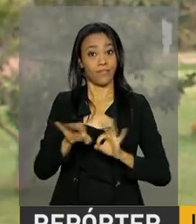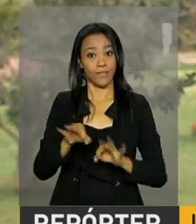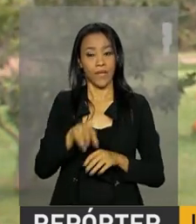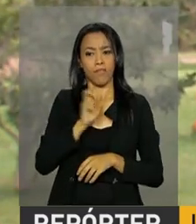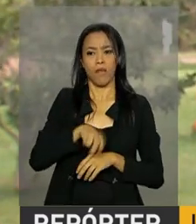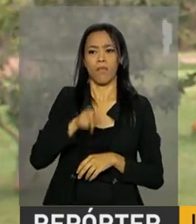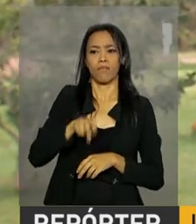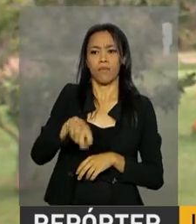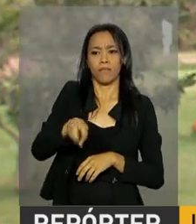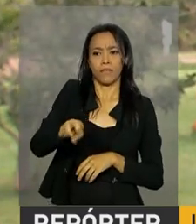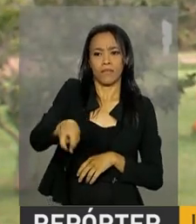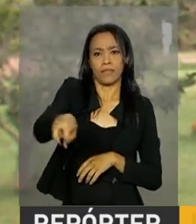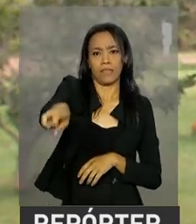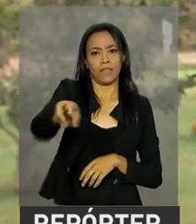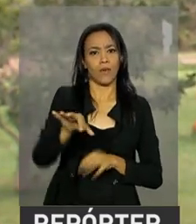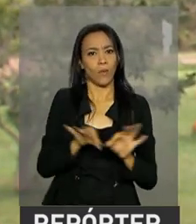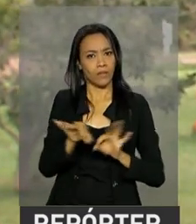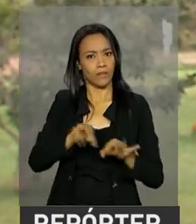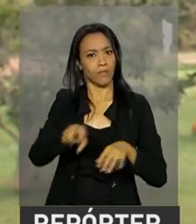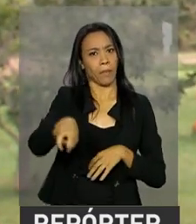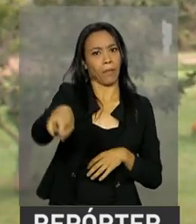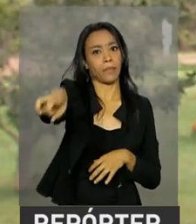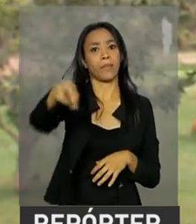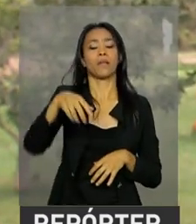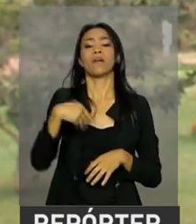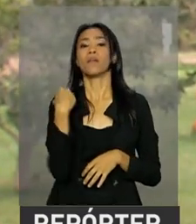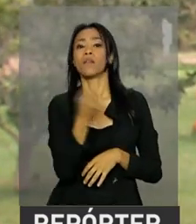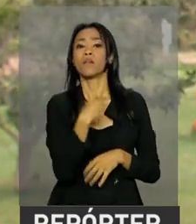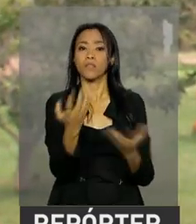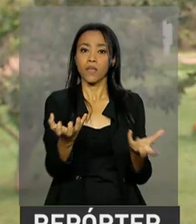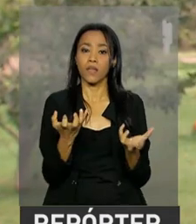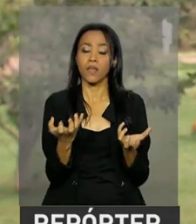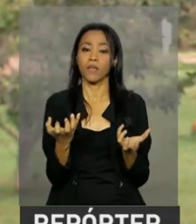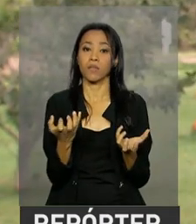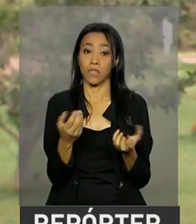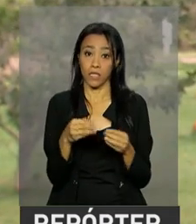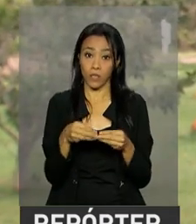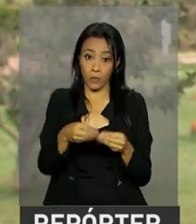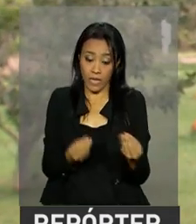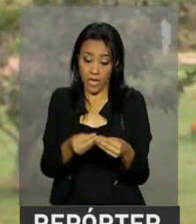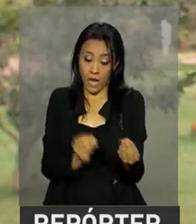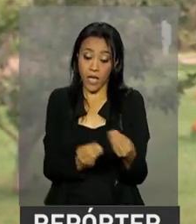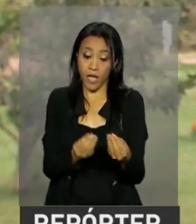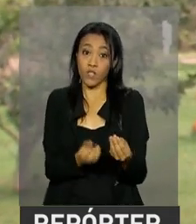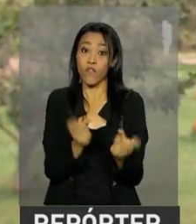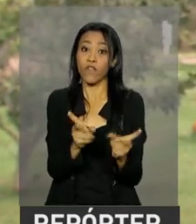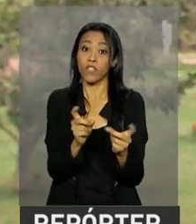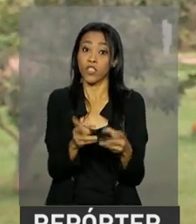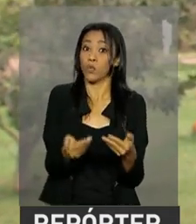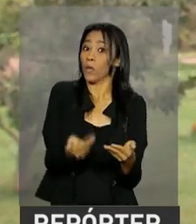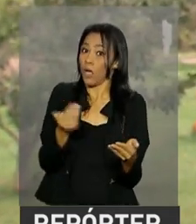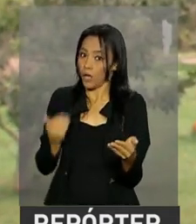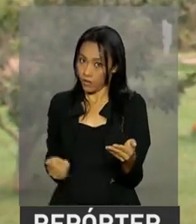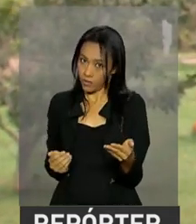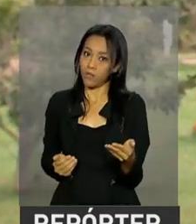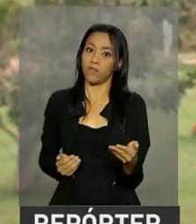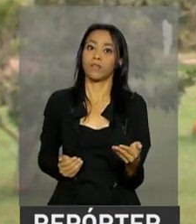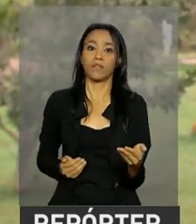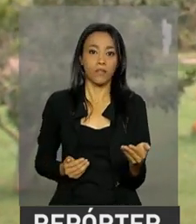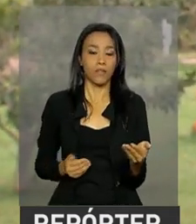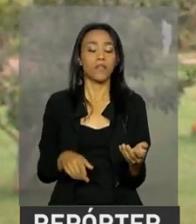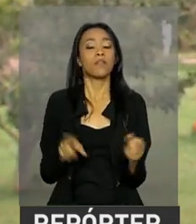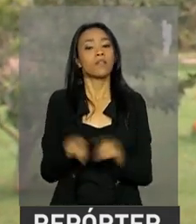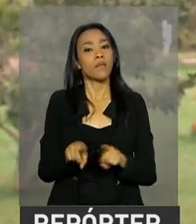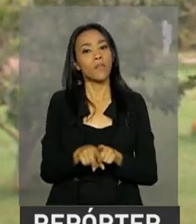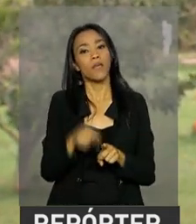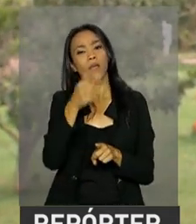nas proximidades do parque. Então a gente pretende que o ingresso seja vendido antecipadamente. Além disso,